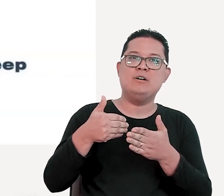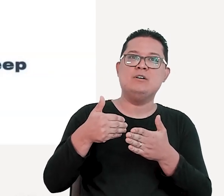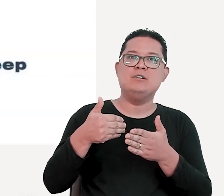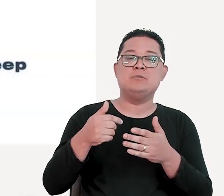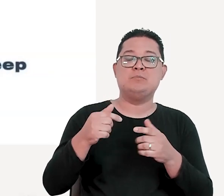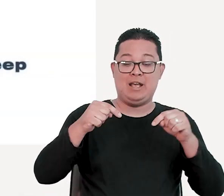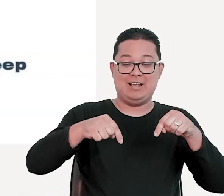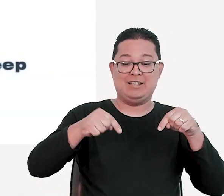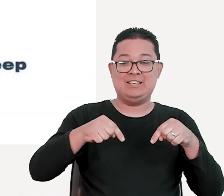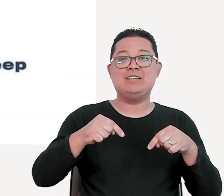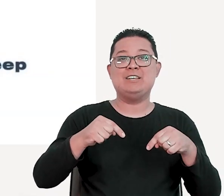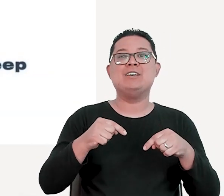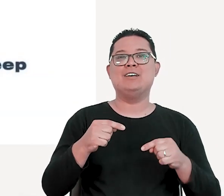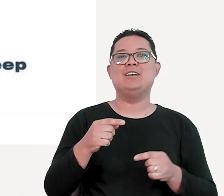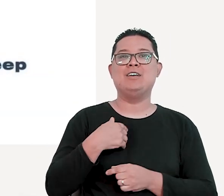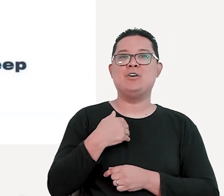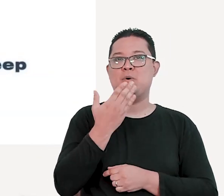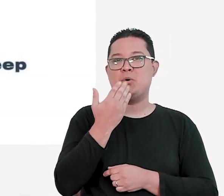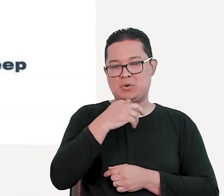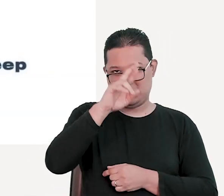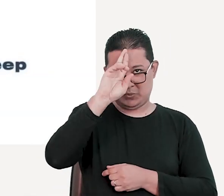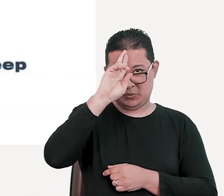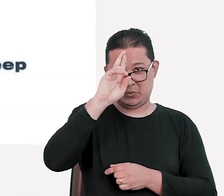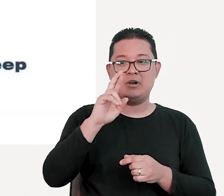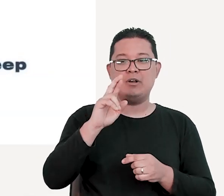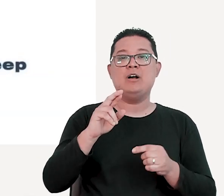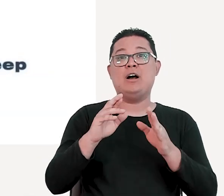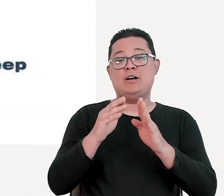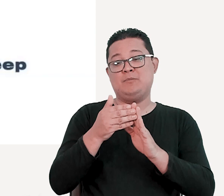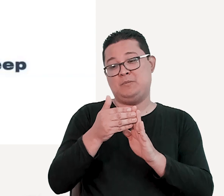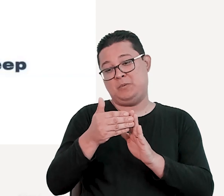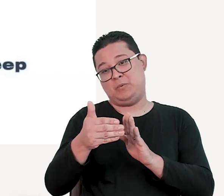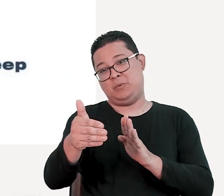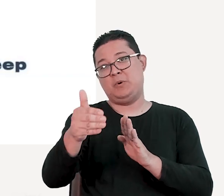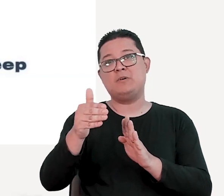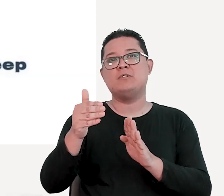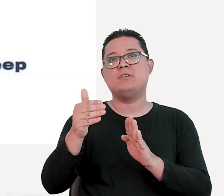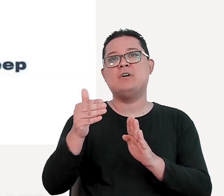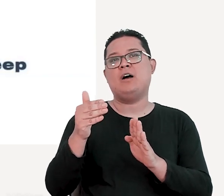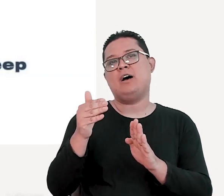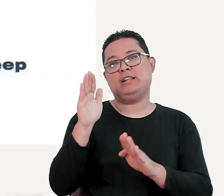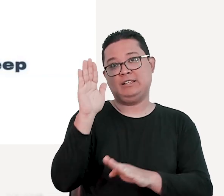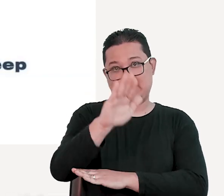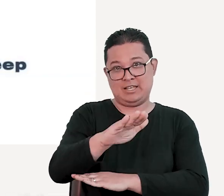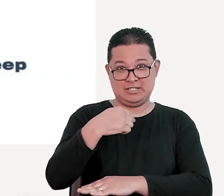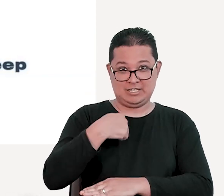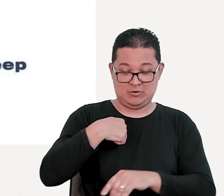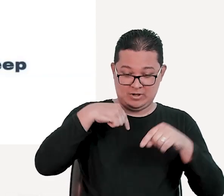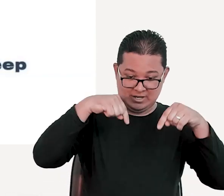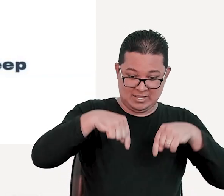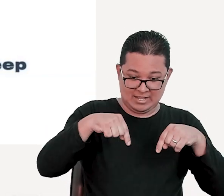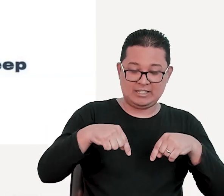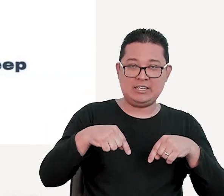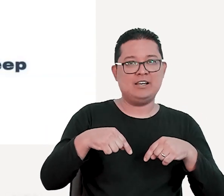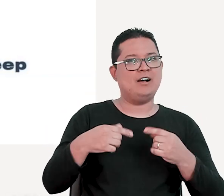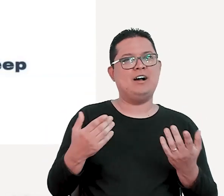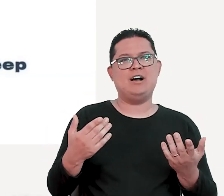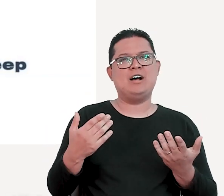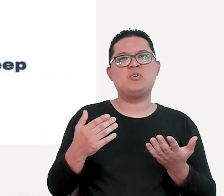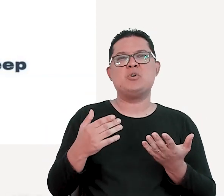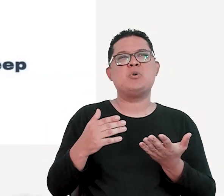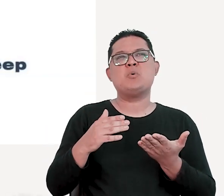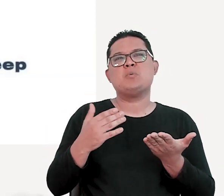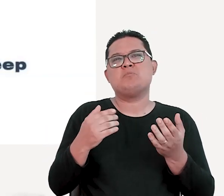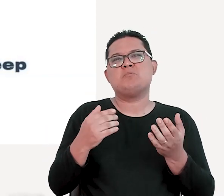calmo, assim, depois do almoço. Então fica, se tiver reunião, é raro ter, se tiver reunião é mais uma coisa de acertar alguma coisa ou outra, alguma